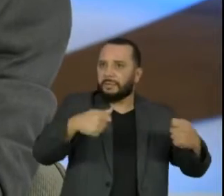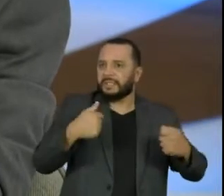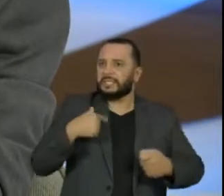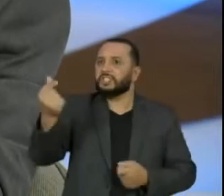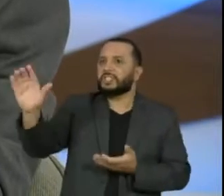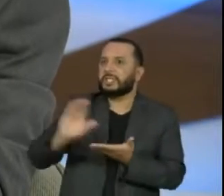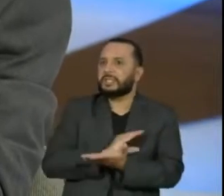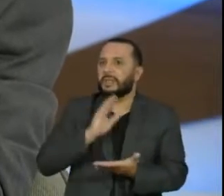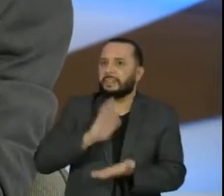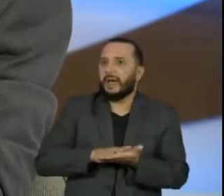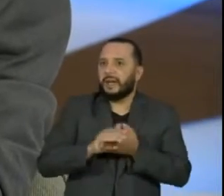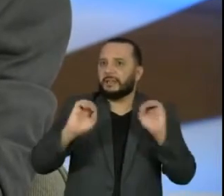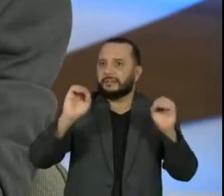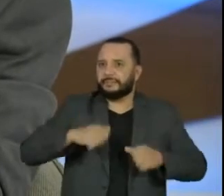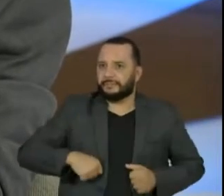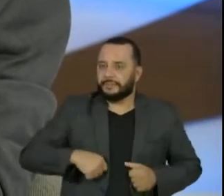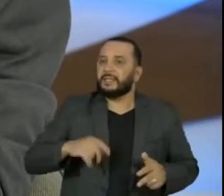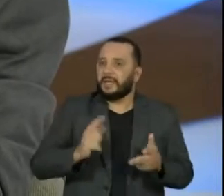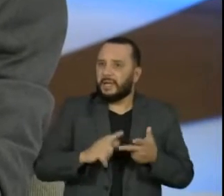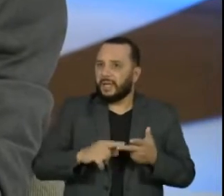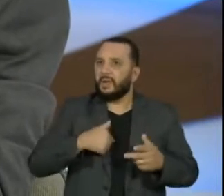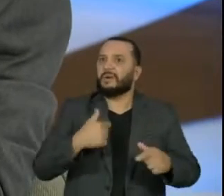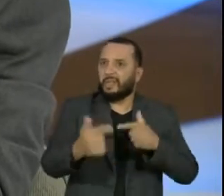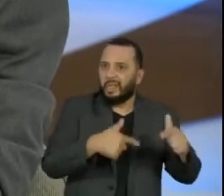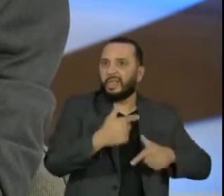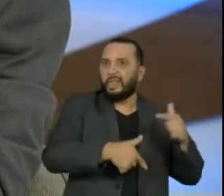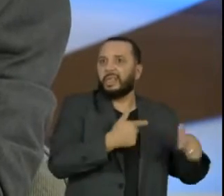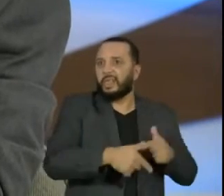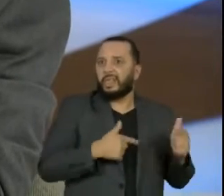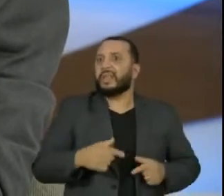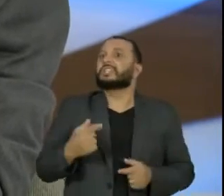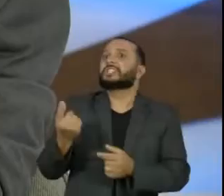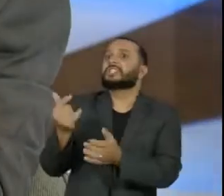Eu preciso fazer um monte de coisa na cidade, não tive.